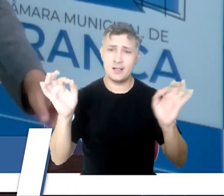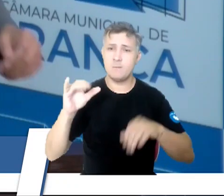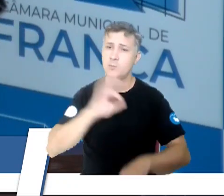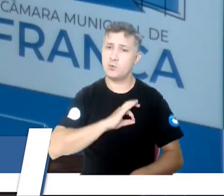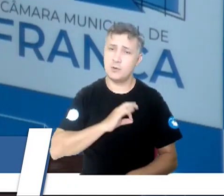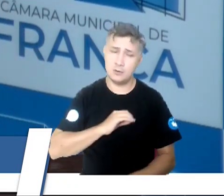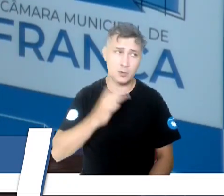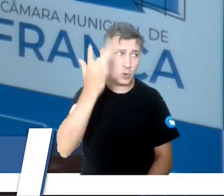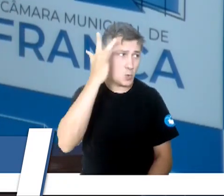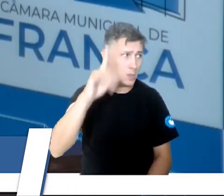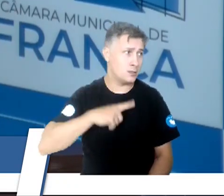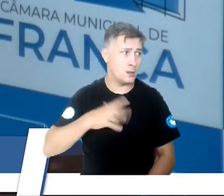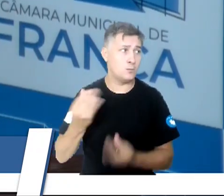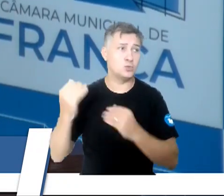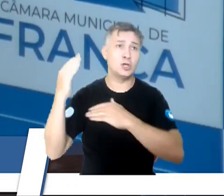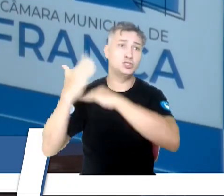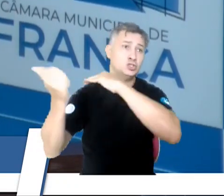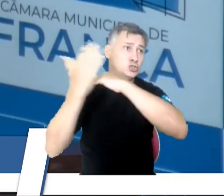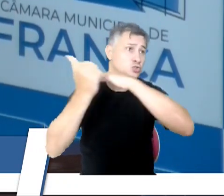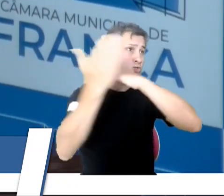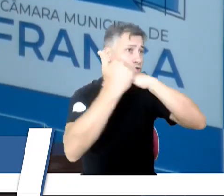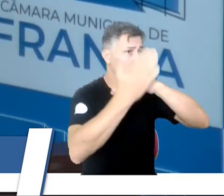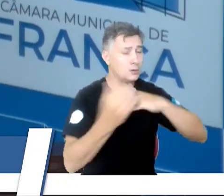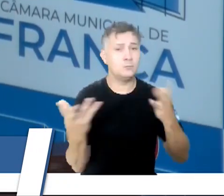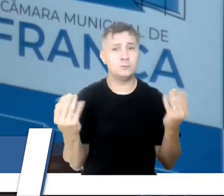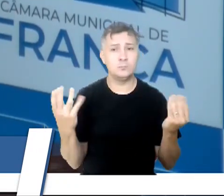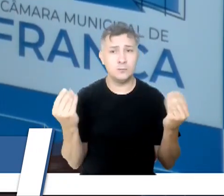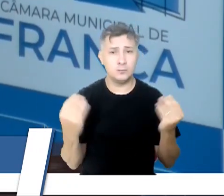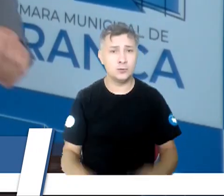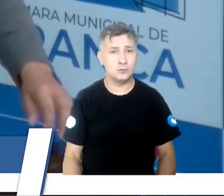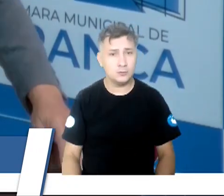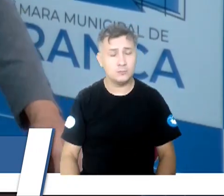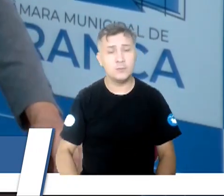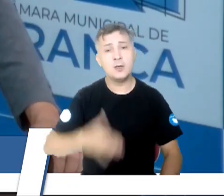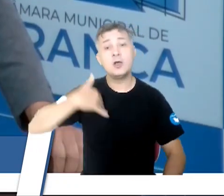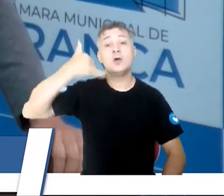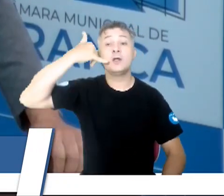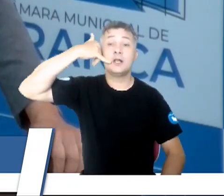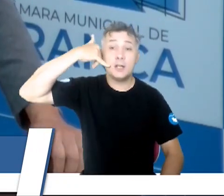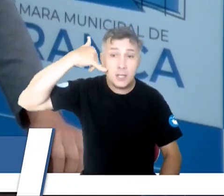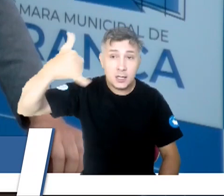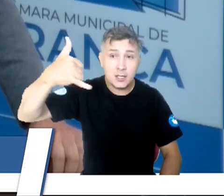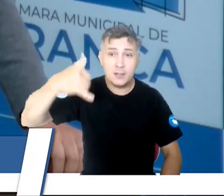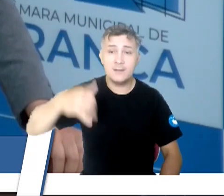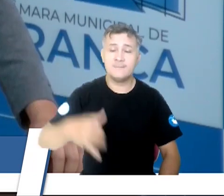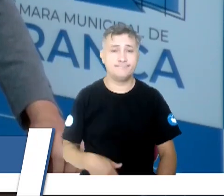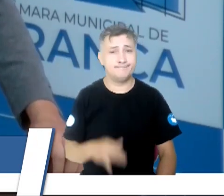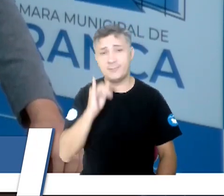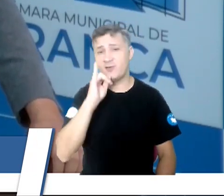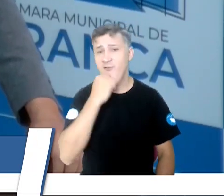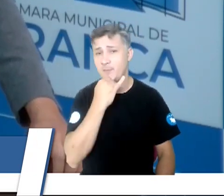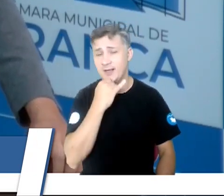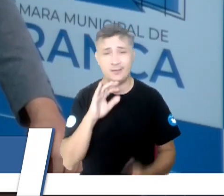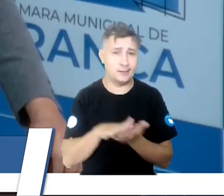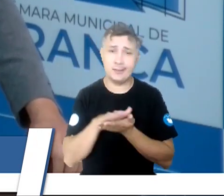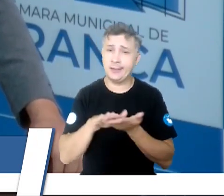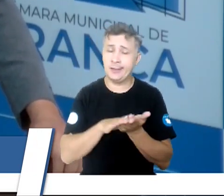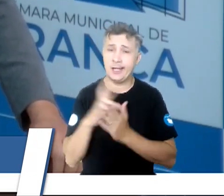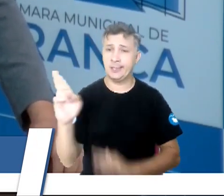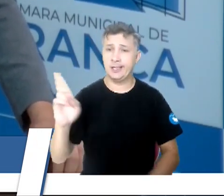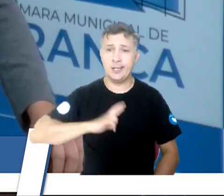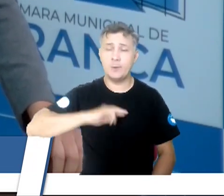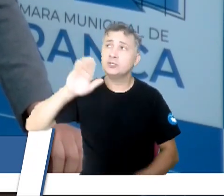demanda, mas eu liguei e infelizmente não obtive êxito na chamada. Liguei para